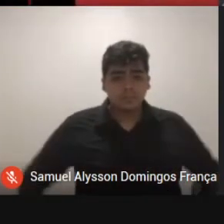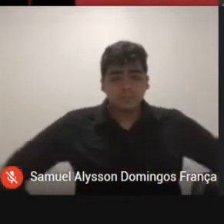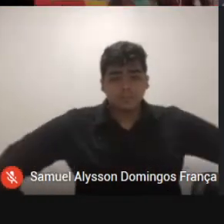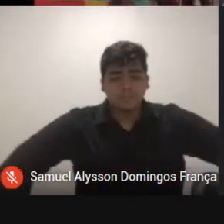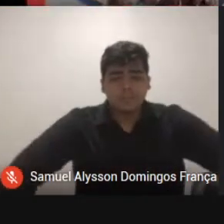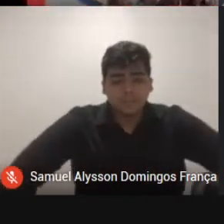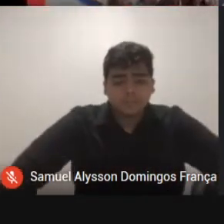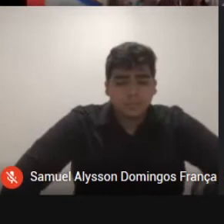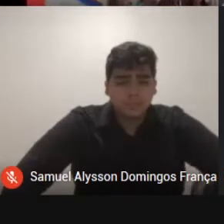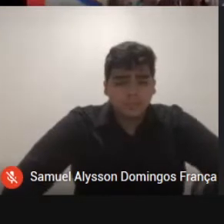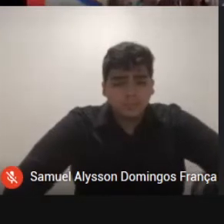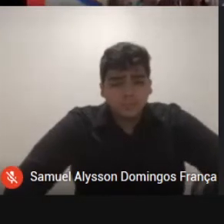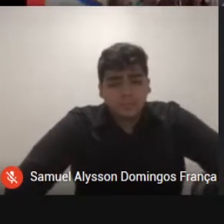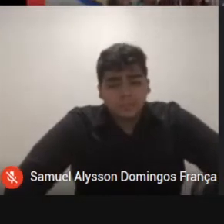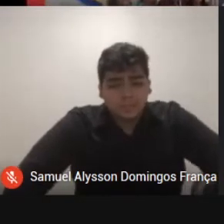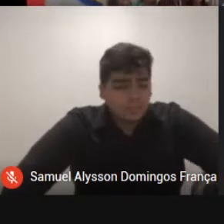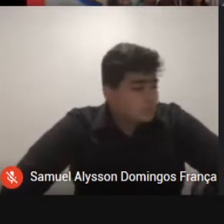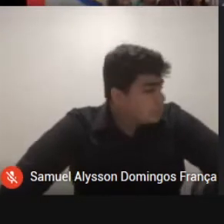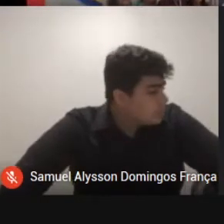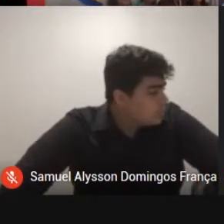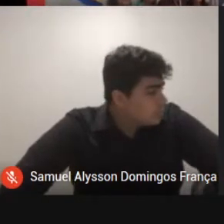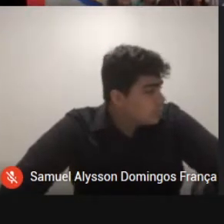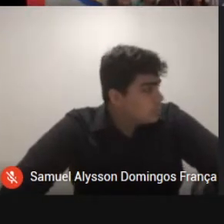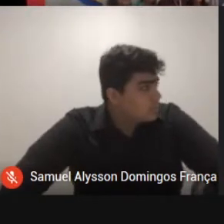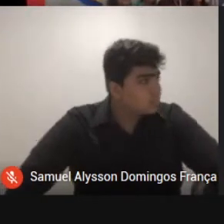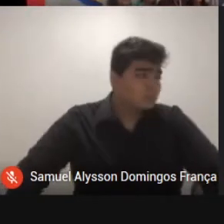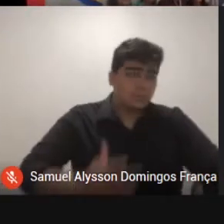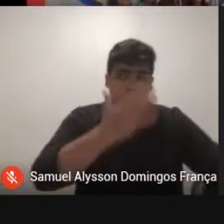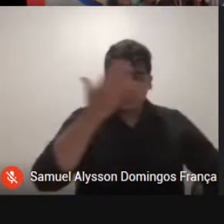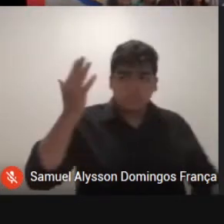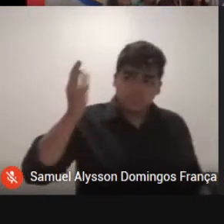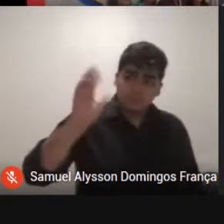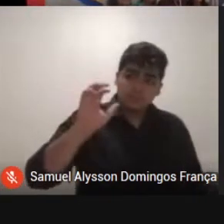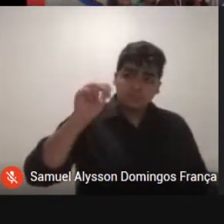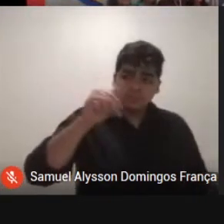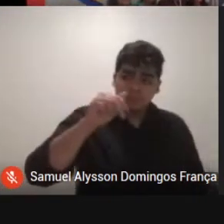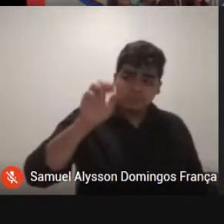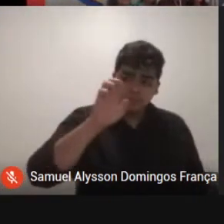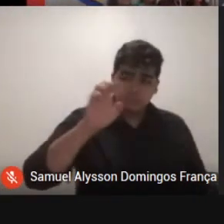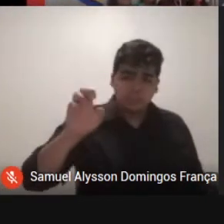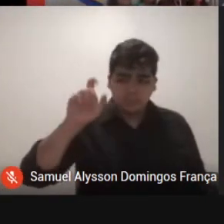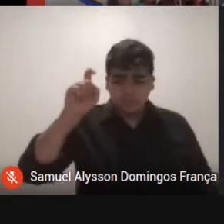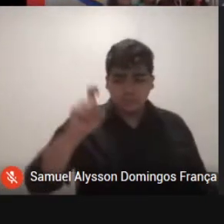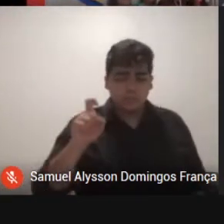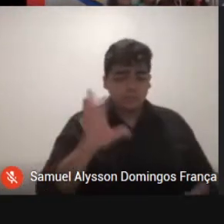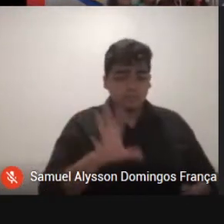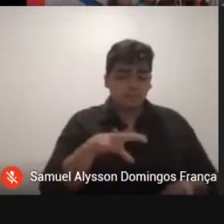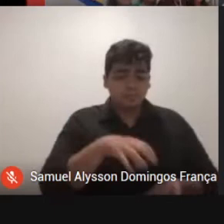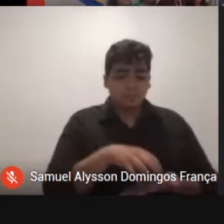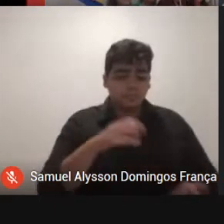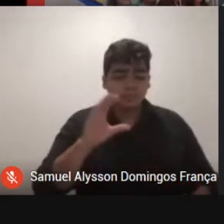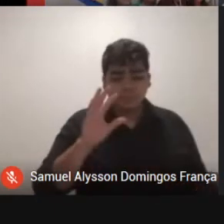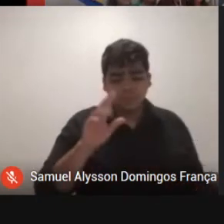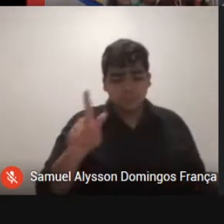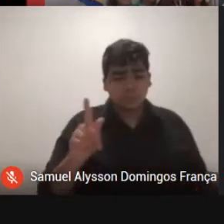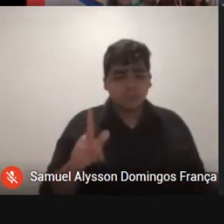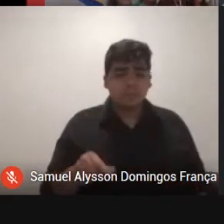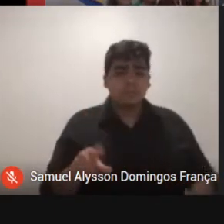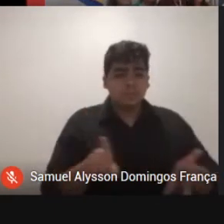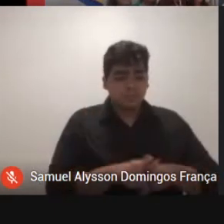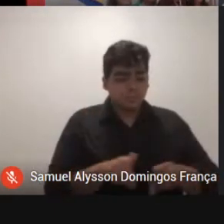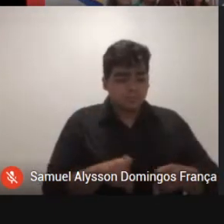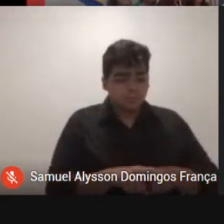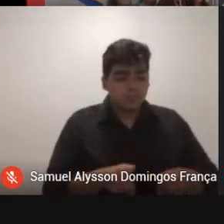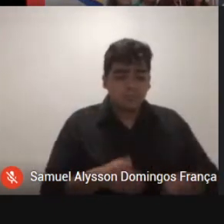Aqui é no Enex, a gente participou do Enex no campus Campina Grande, no passado. Então, eles também participaram de diversas